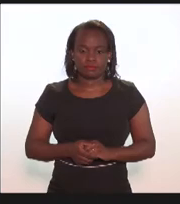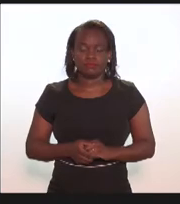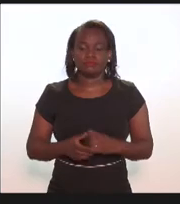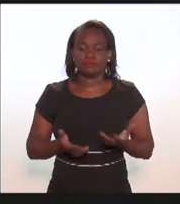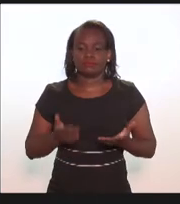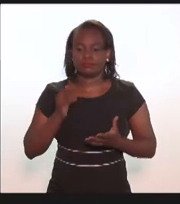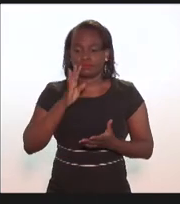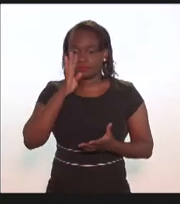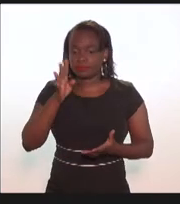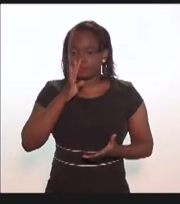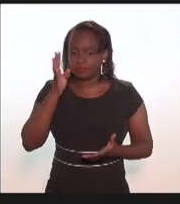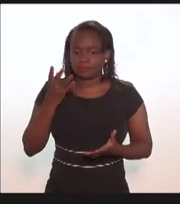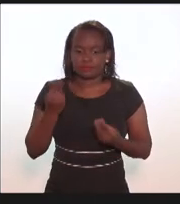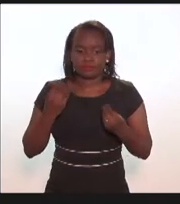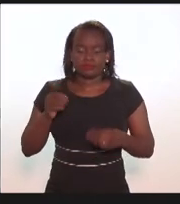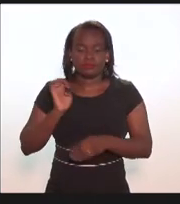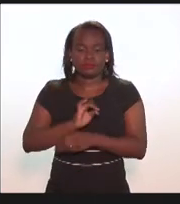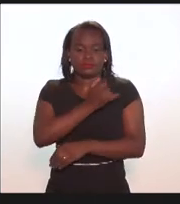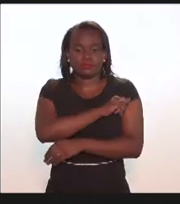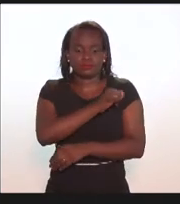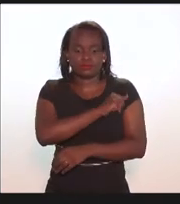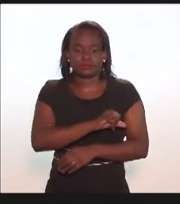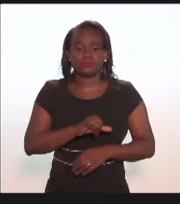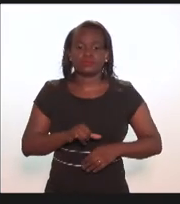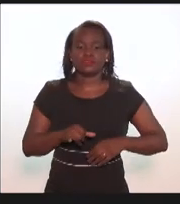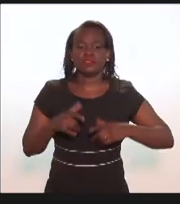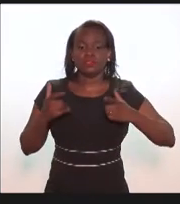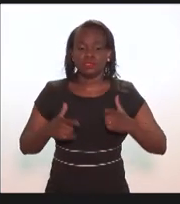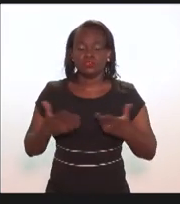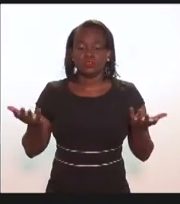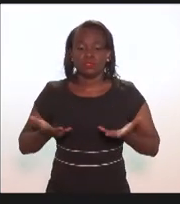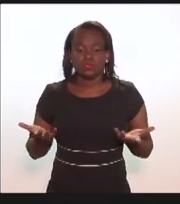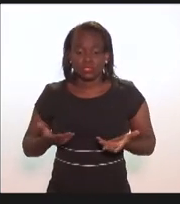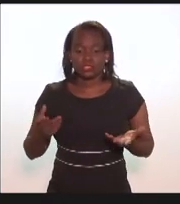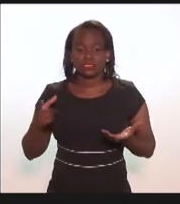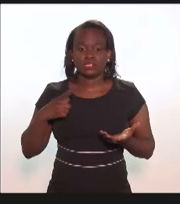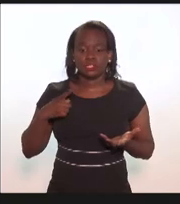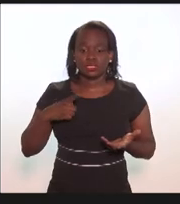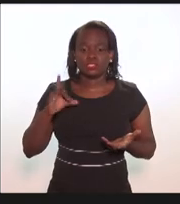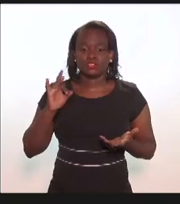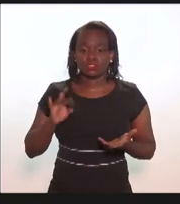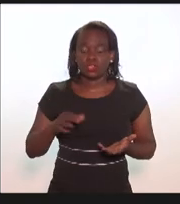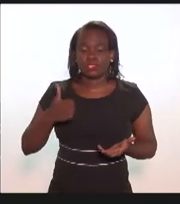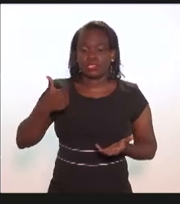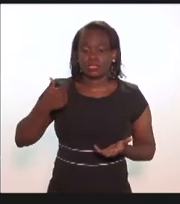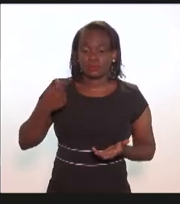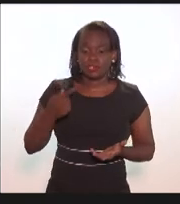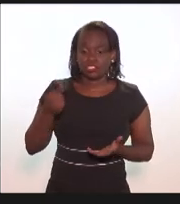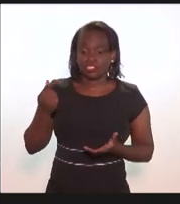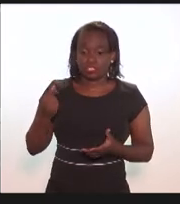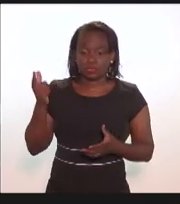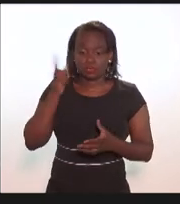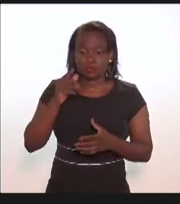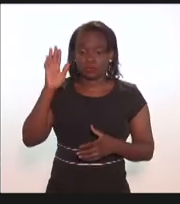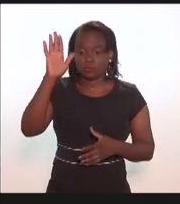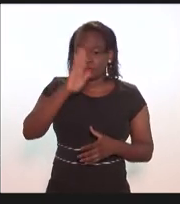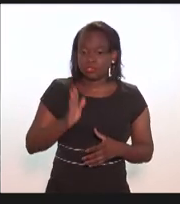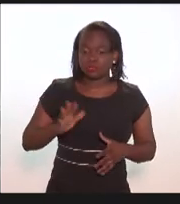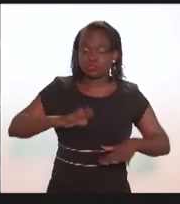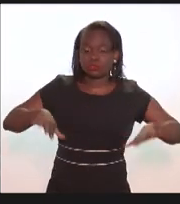absurdas no estado do Rio de Janeiro, né, onde nós hoje temos apenas a 17ª receita por